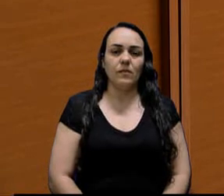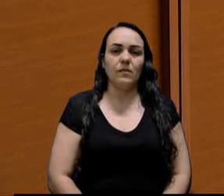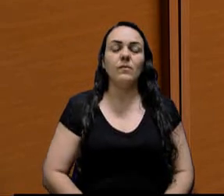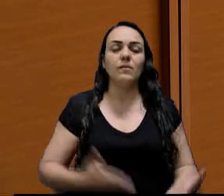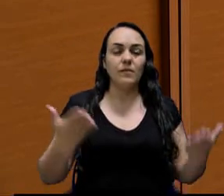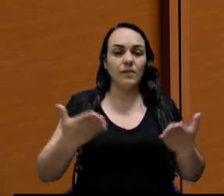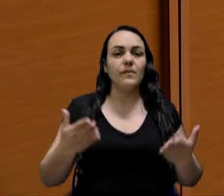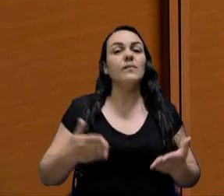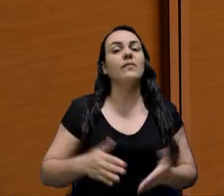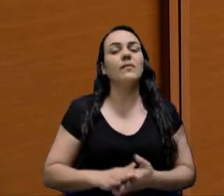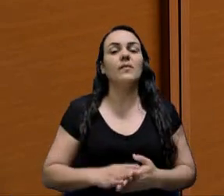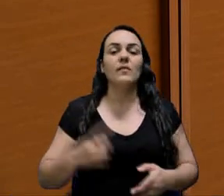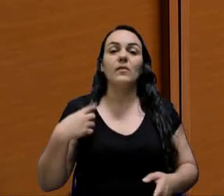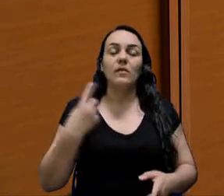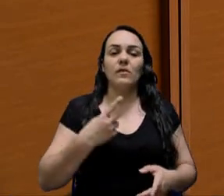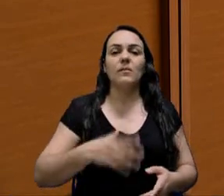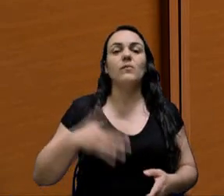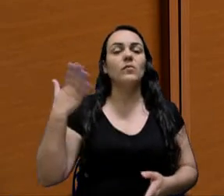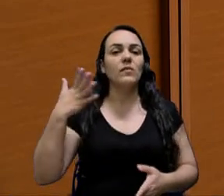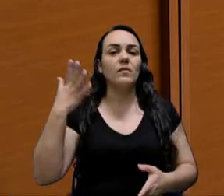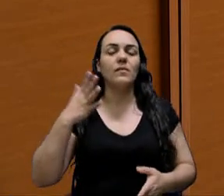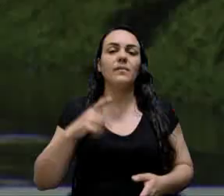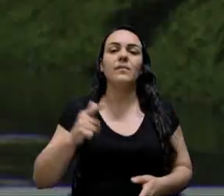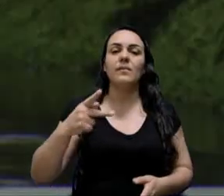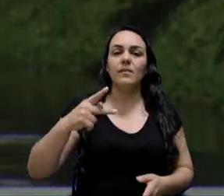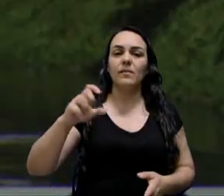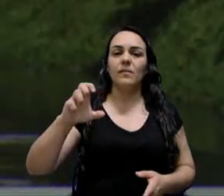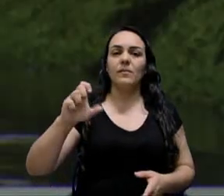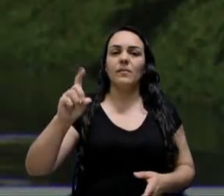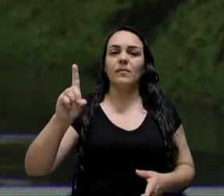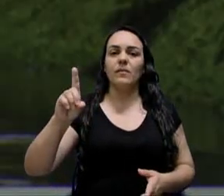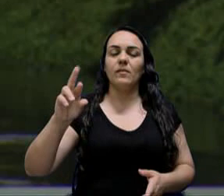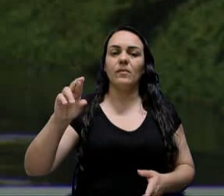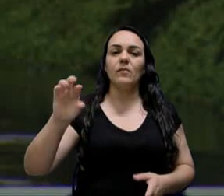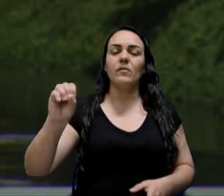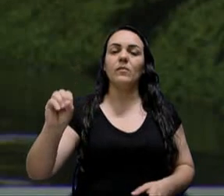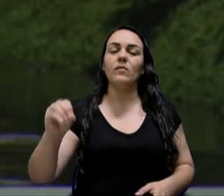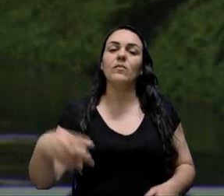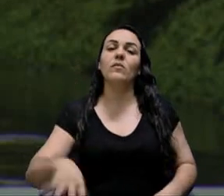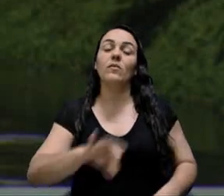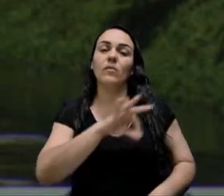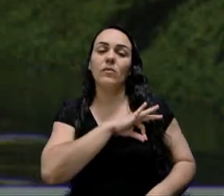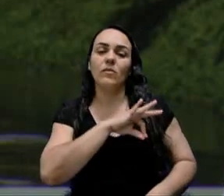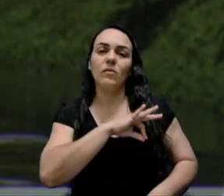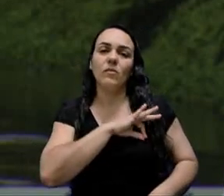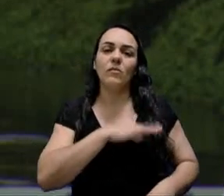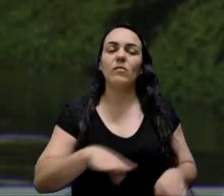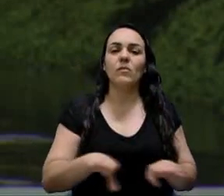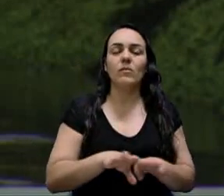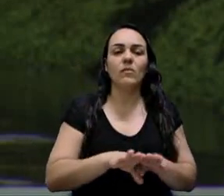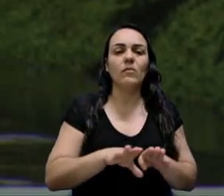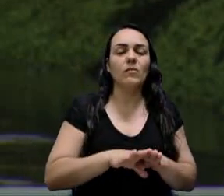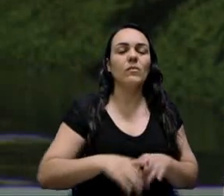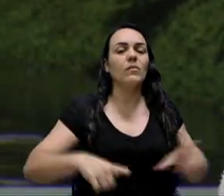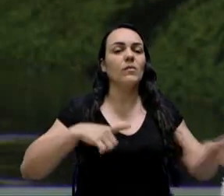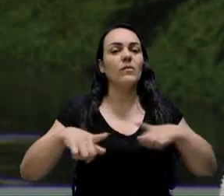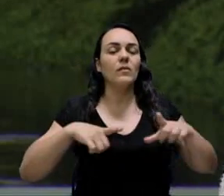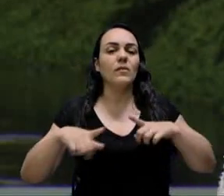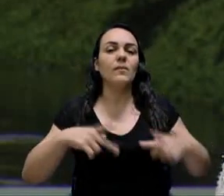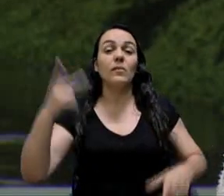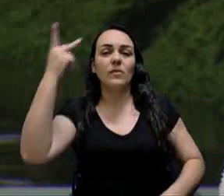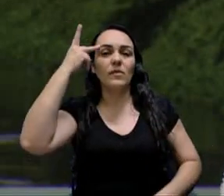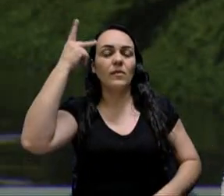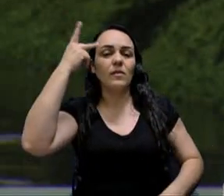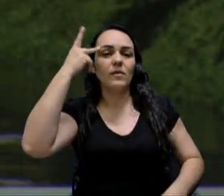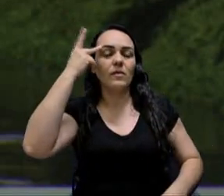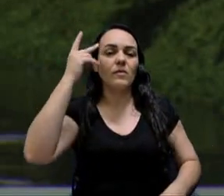Neste momento, ouviremos o doutor Pedro Banietti, ele que é delegado de polícia divisionário na Academia de Polícia do Estado de São Paulo,